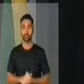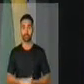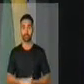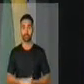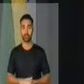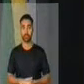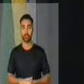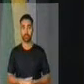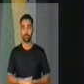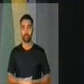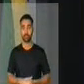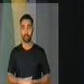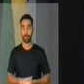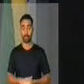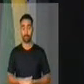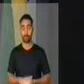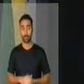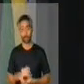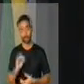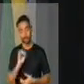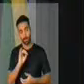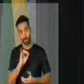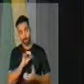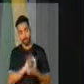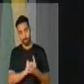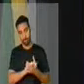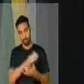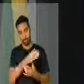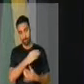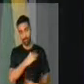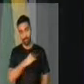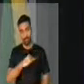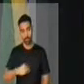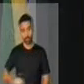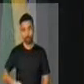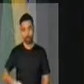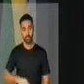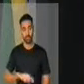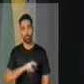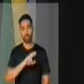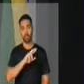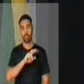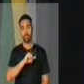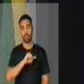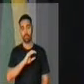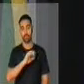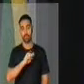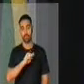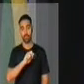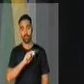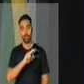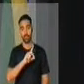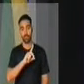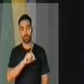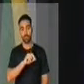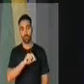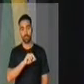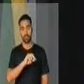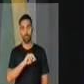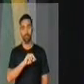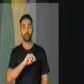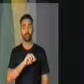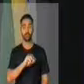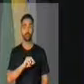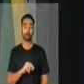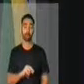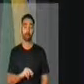cumprimentar o ministro Ricardo Barros e, ao cumprimentar, dar o depoimento de,